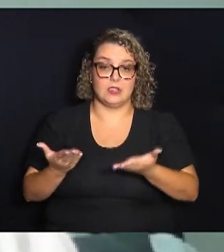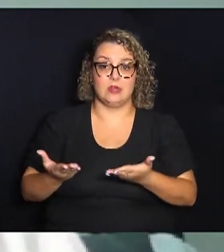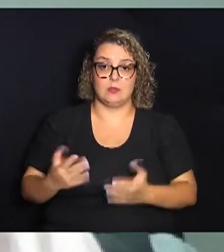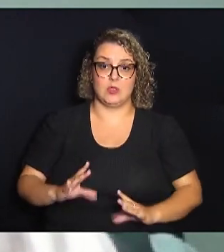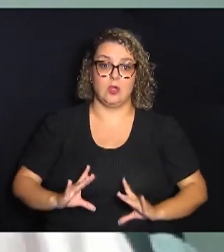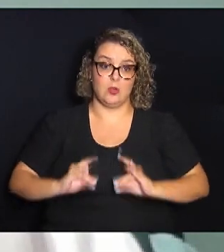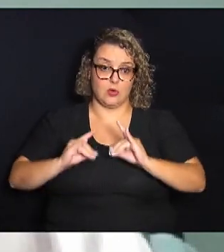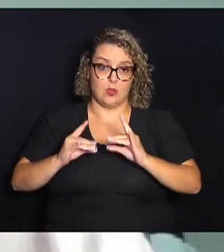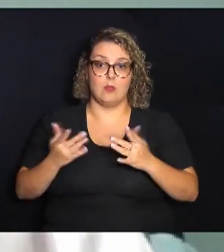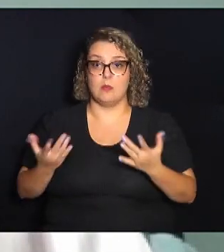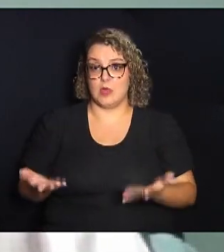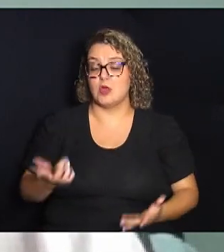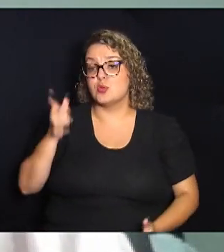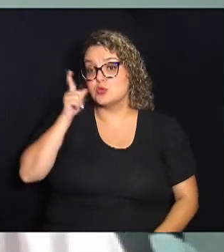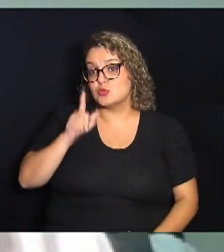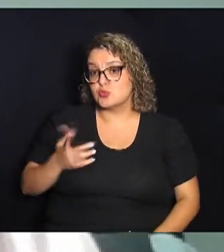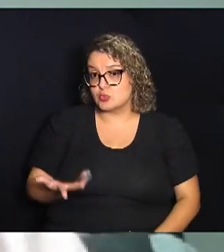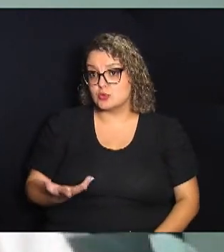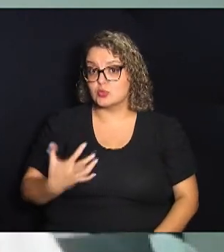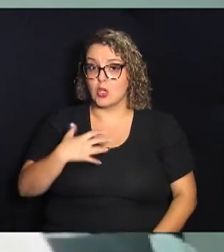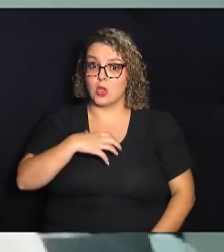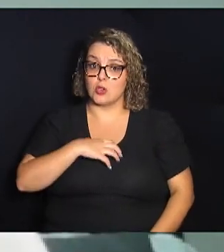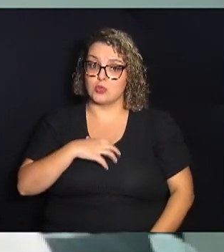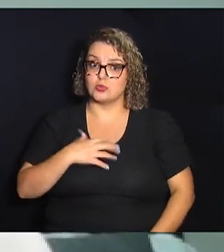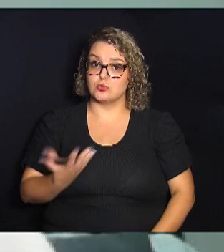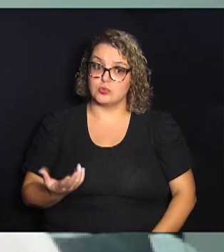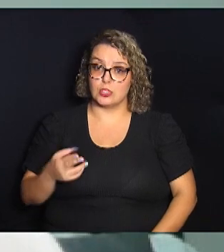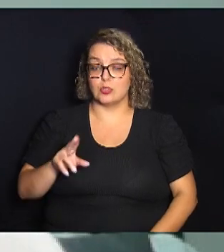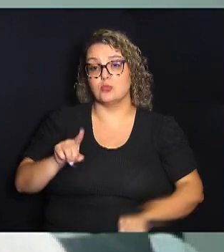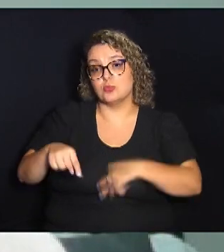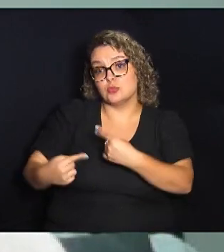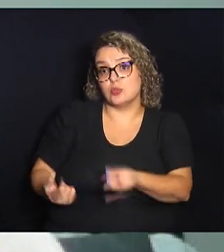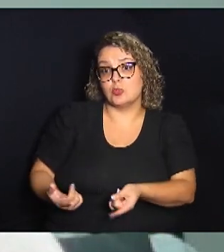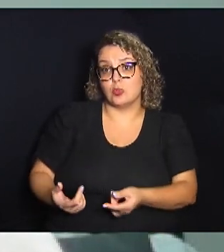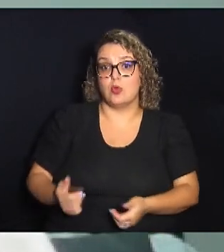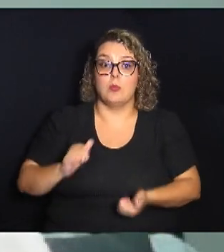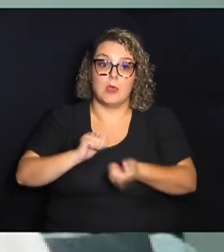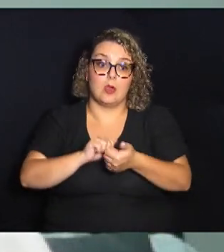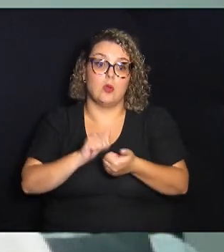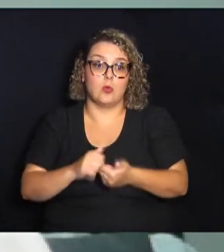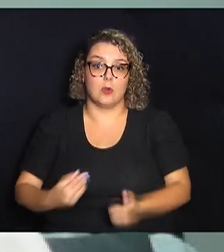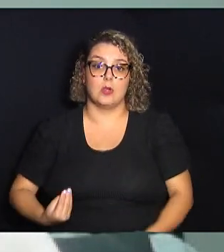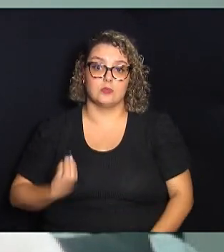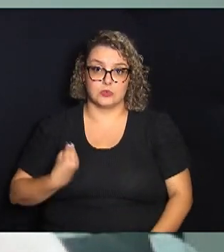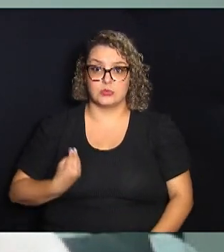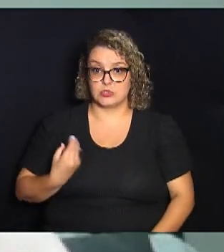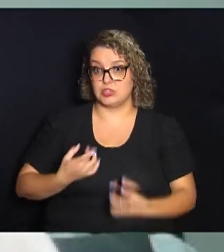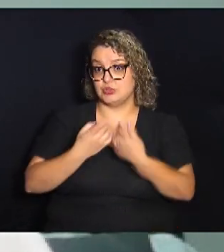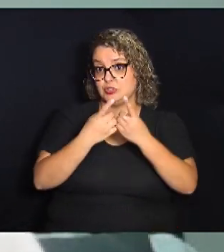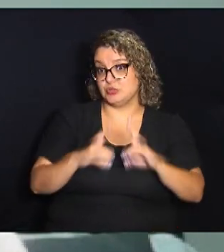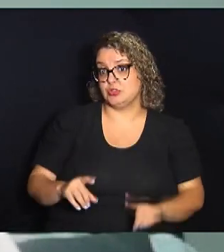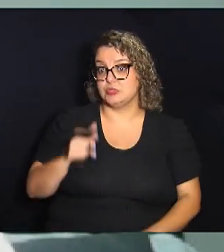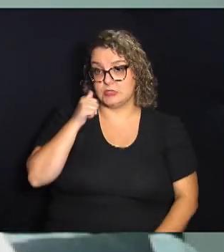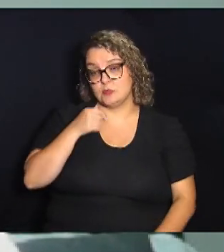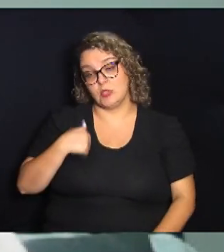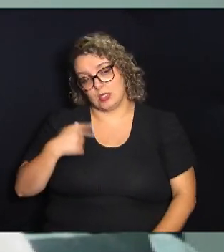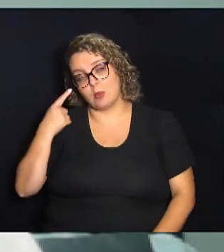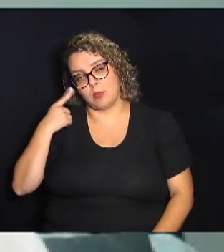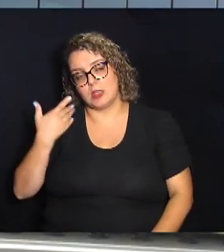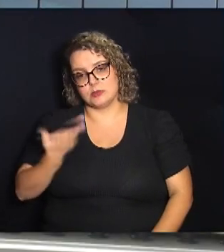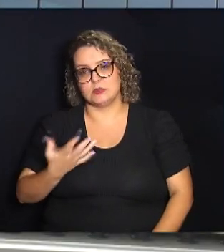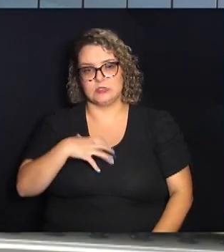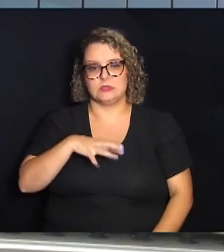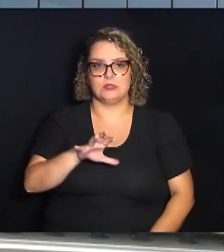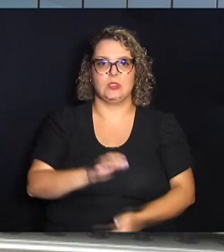gente consegue, de uma maneira ou de outra, dar uma qualidade de vida digna para essa mulher. Eu penso assim.